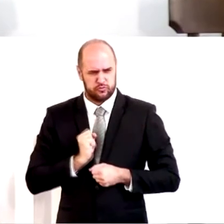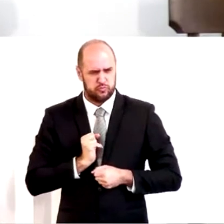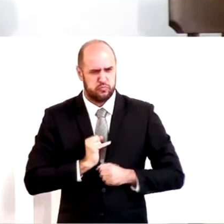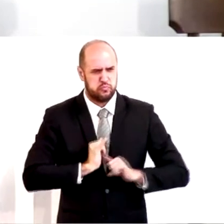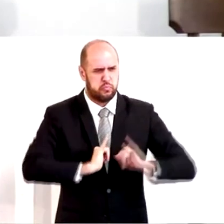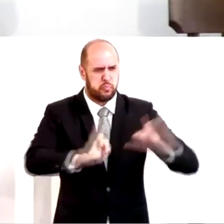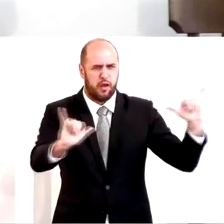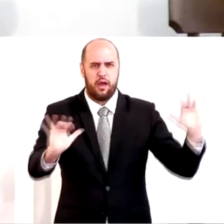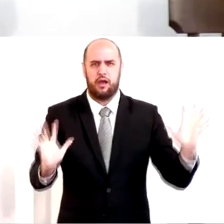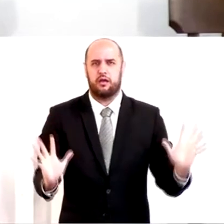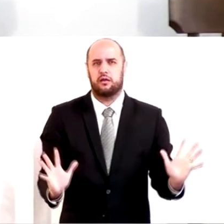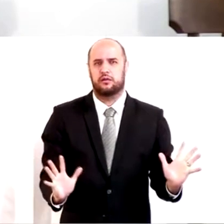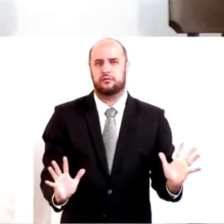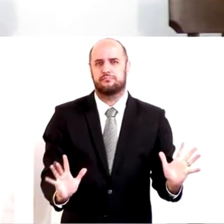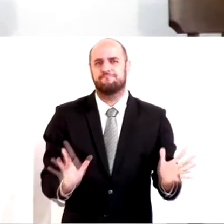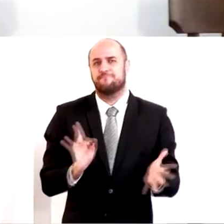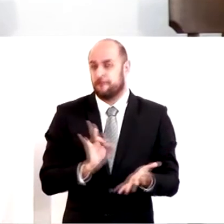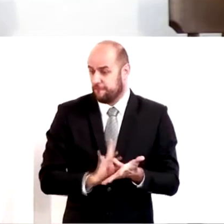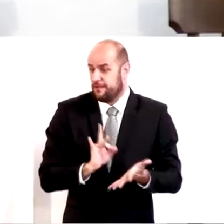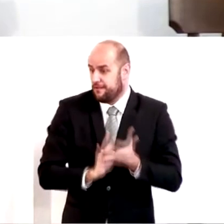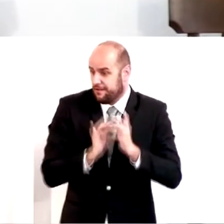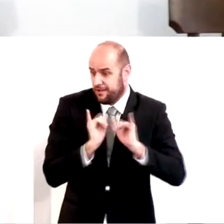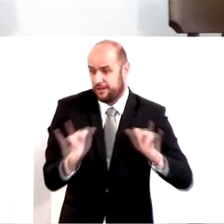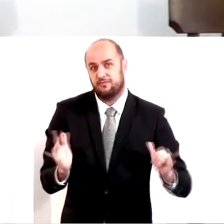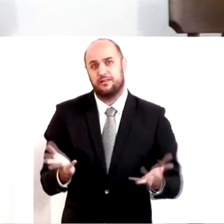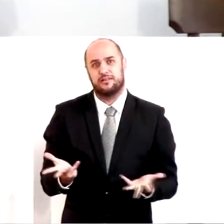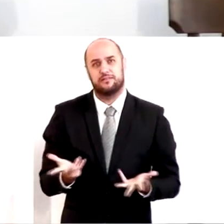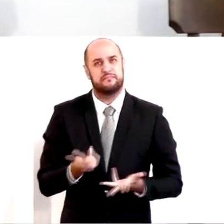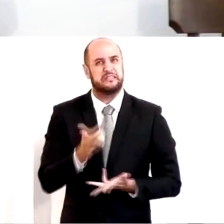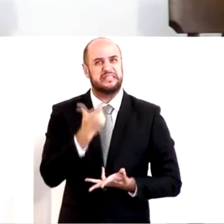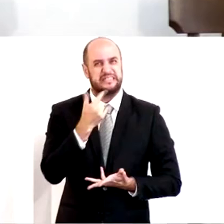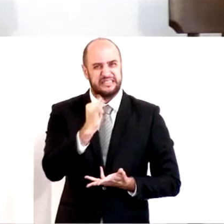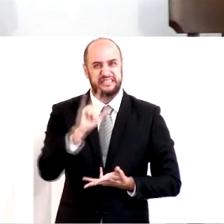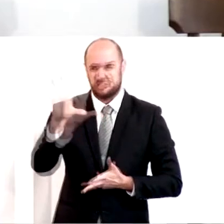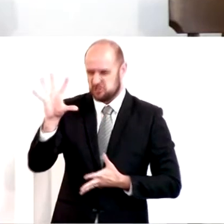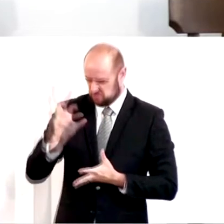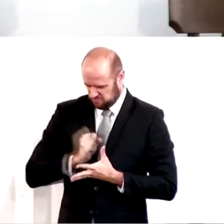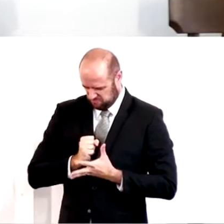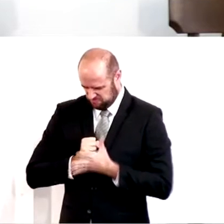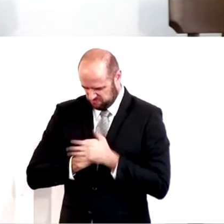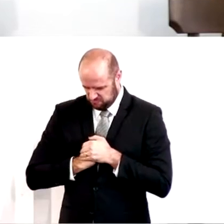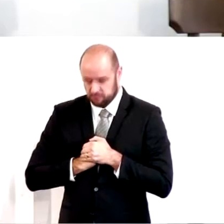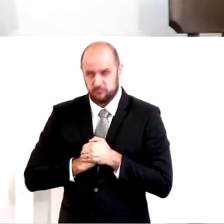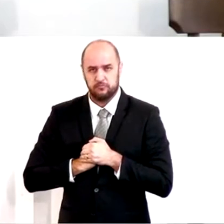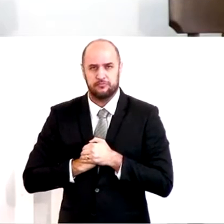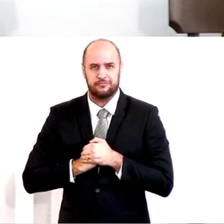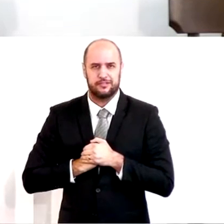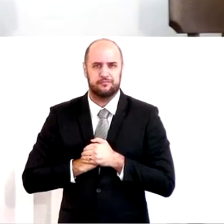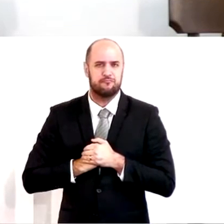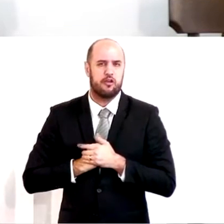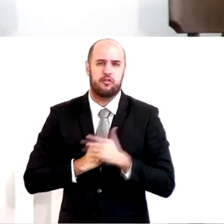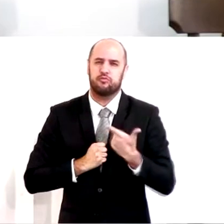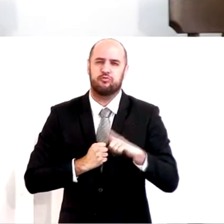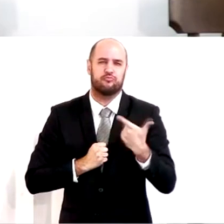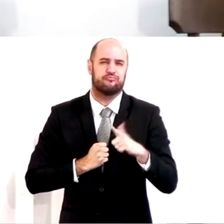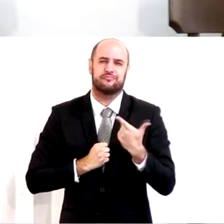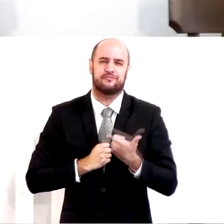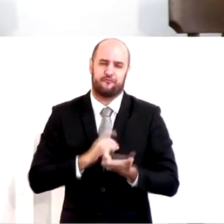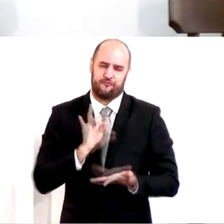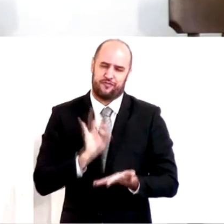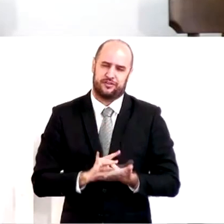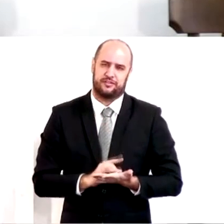cristão sincero no mundo. Não tem. Pensem nisso. Nós estamos falando de verdade,